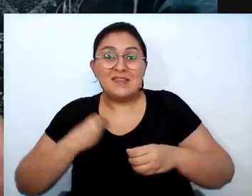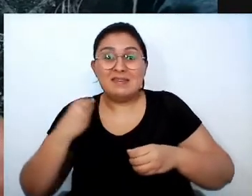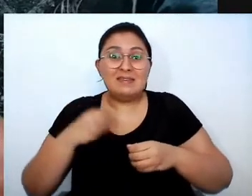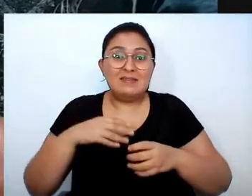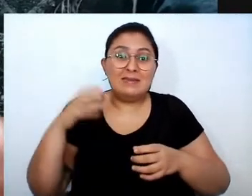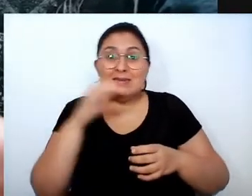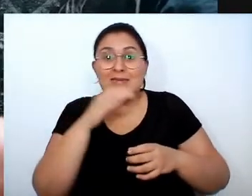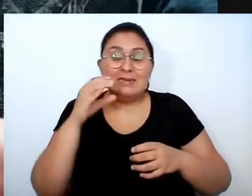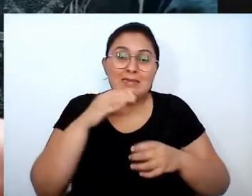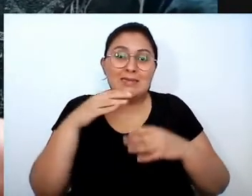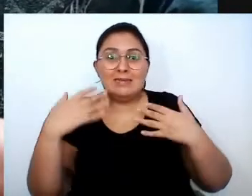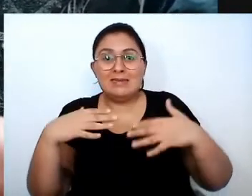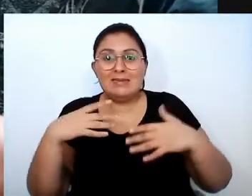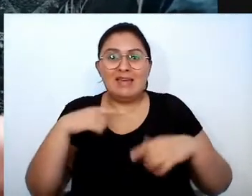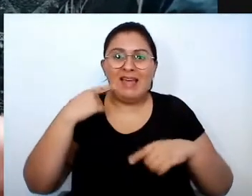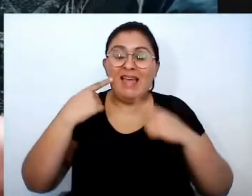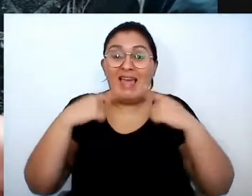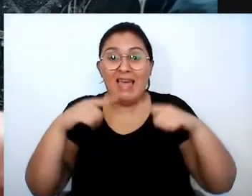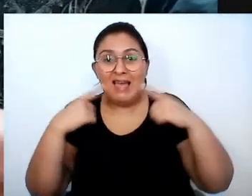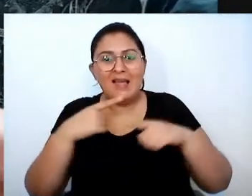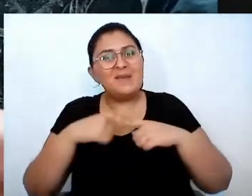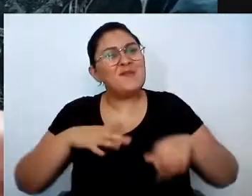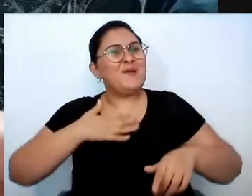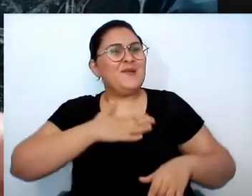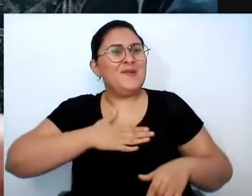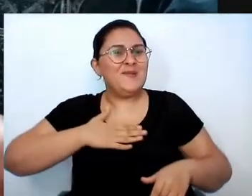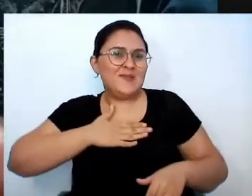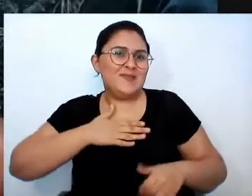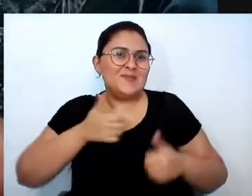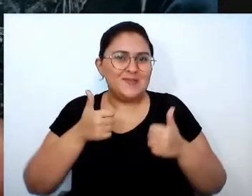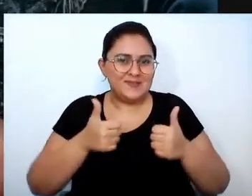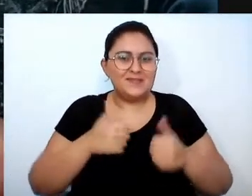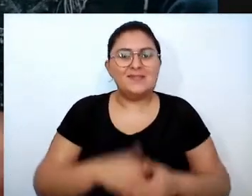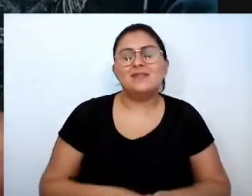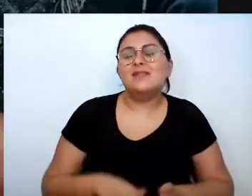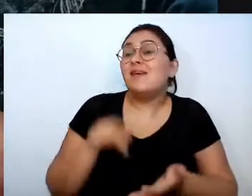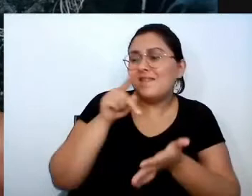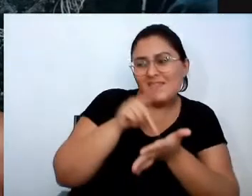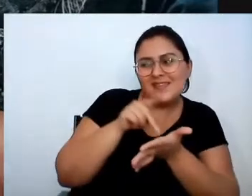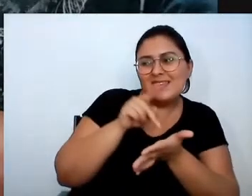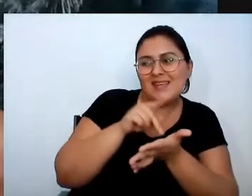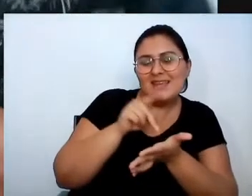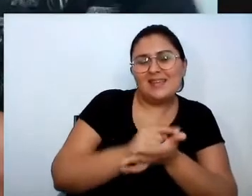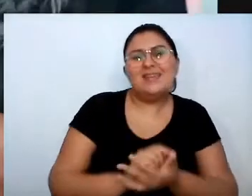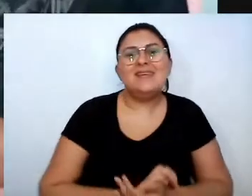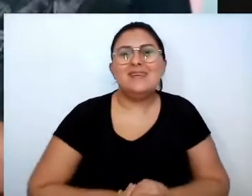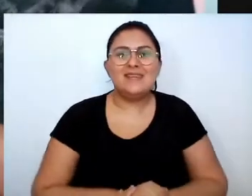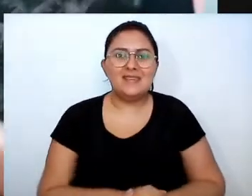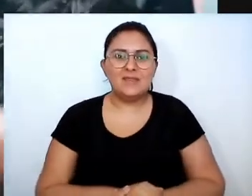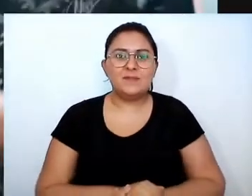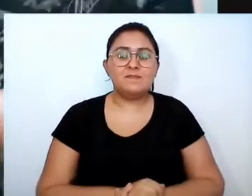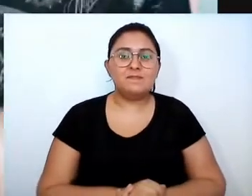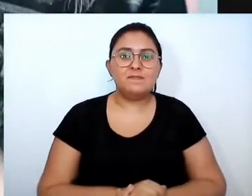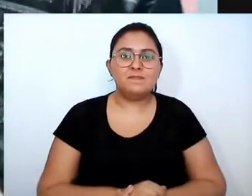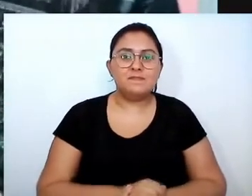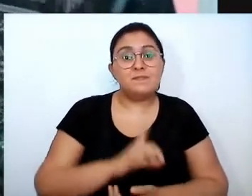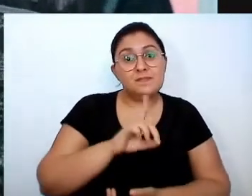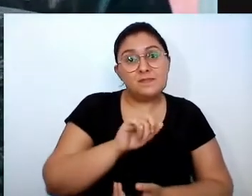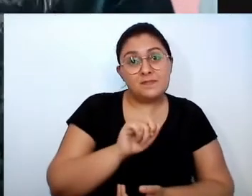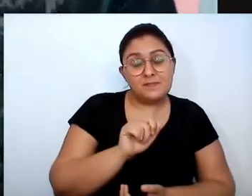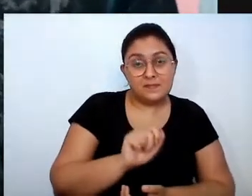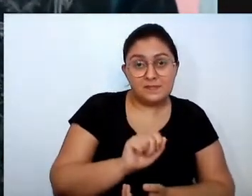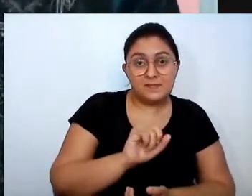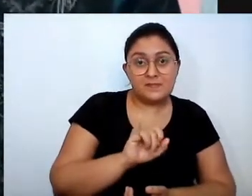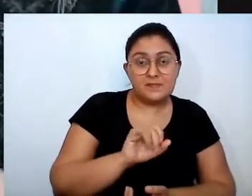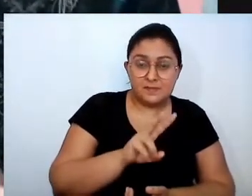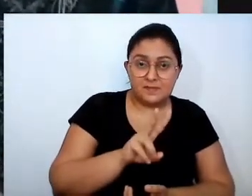nossa correria que a gente tanto gosta, né? Reclama, mas gosta muito. É verdade, é verdade. Bom, gente, esse momento tem